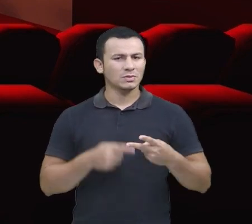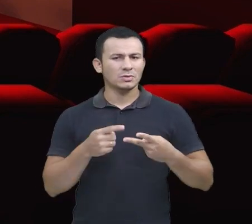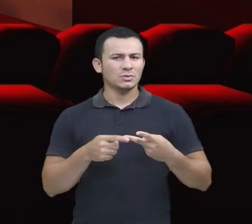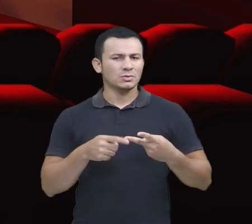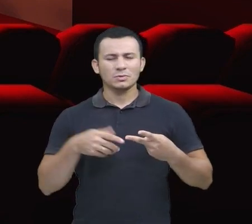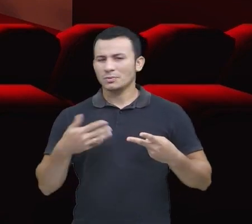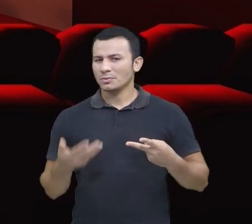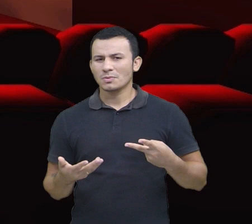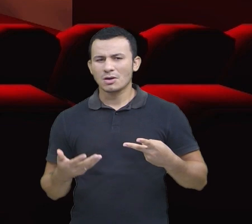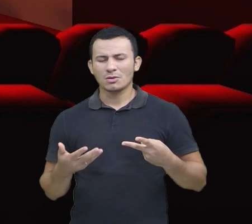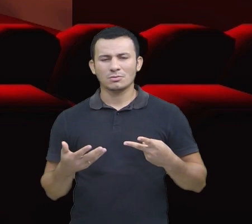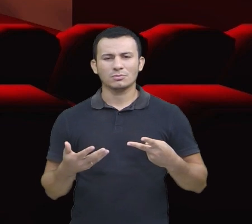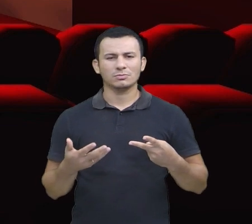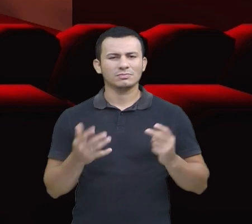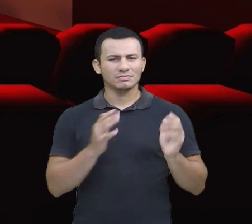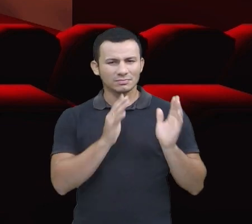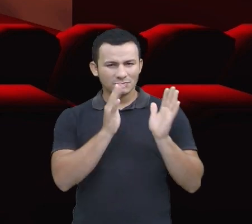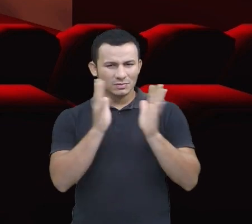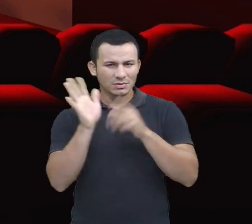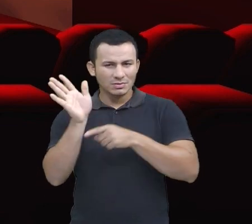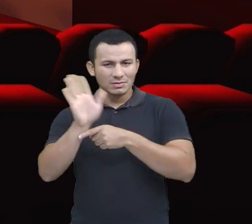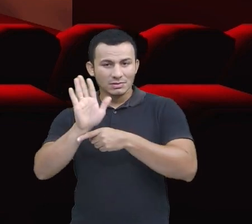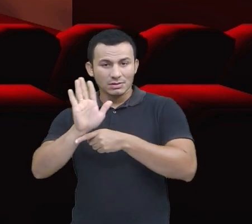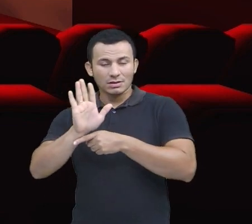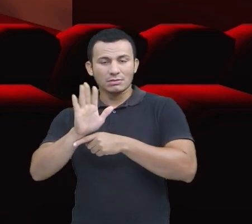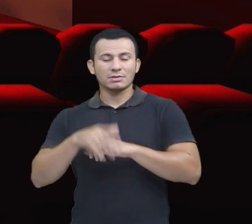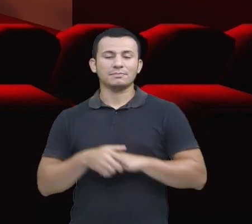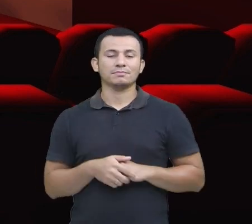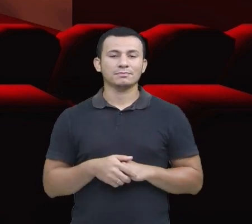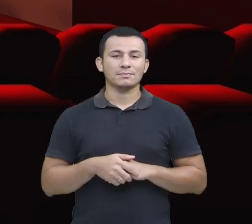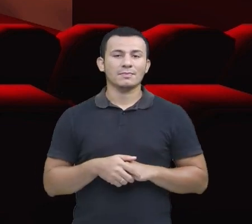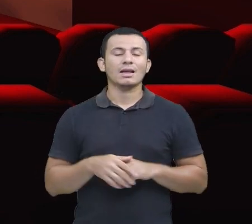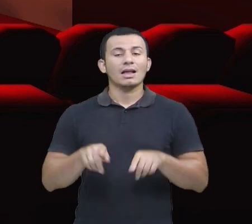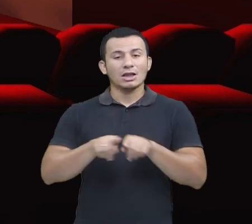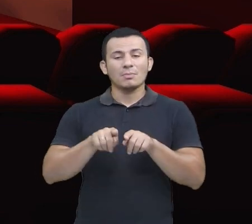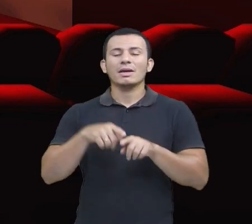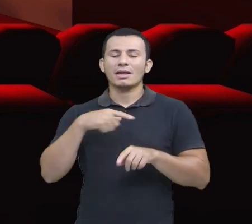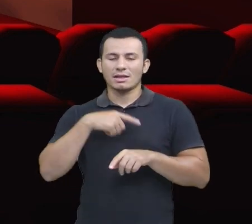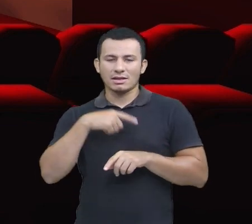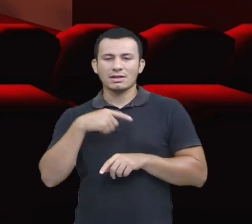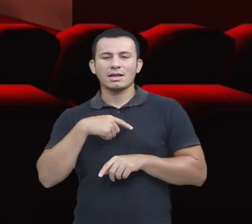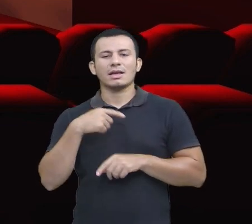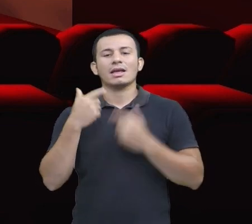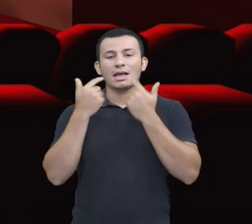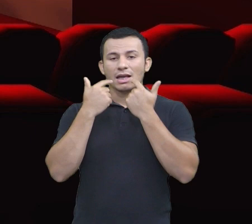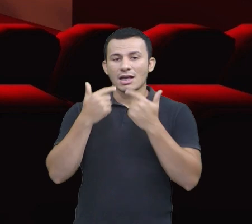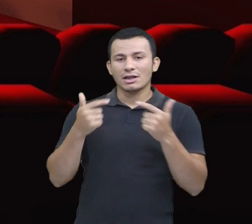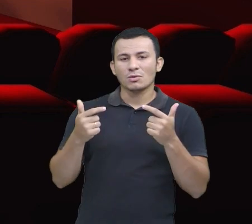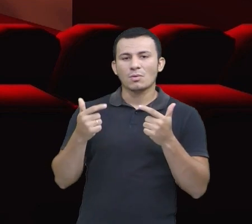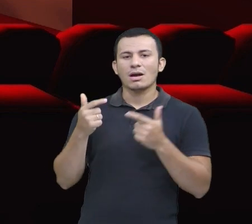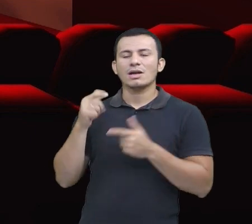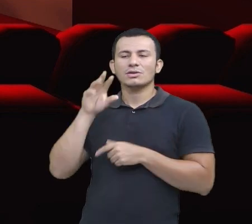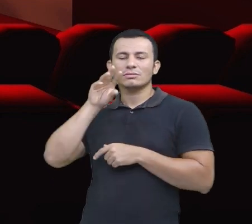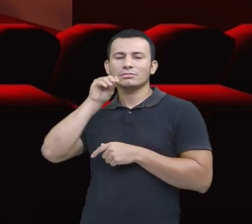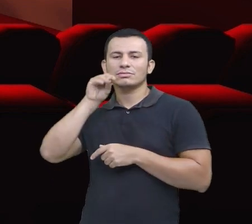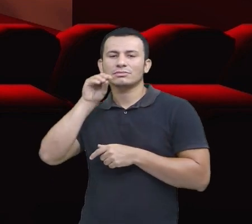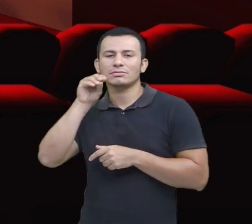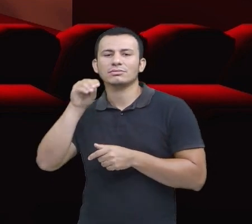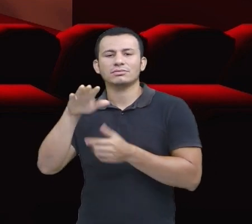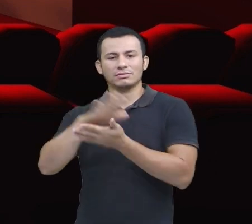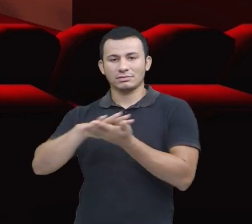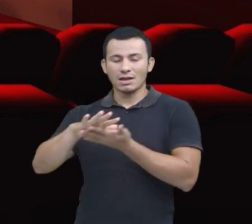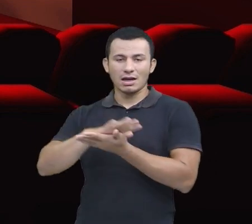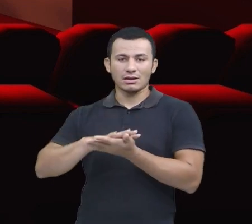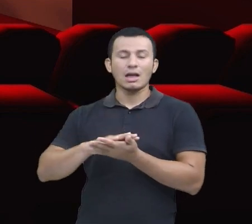curta-metragem, nós investigamos a linguagem não verbal, porque no nosso curta-metragem tinha